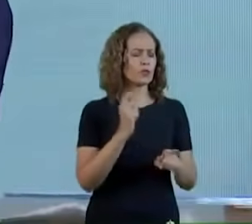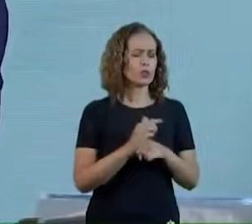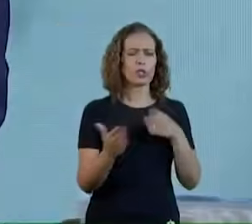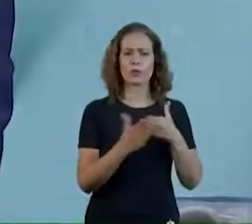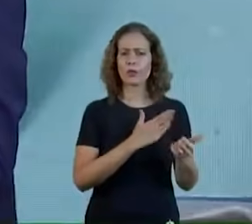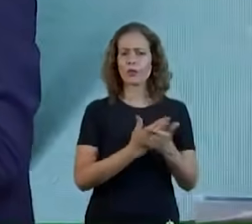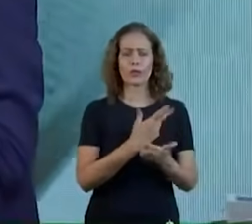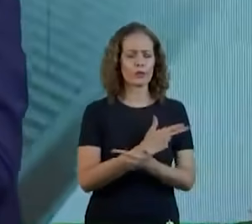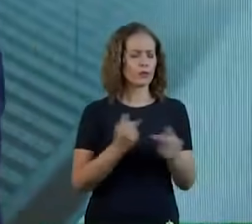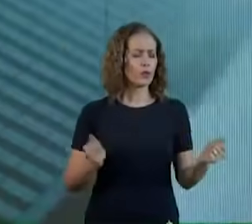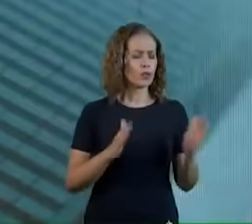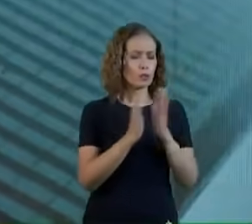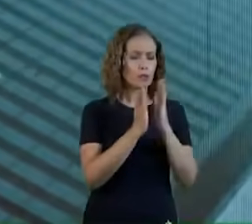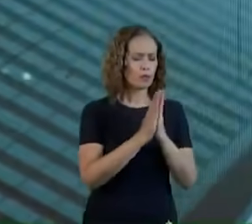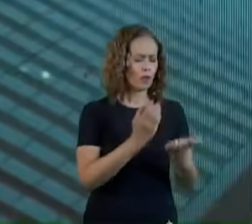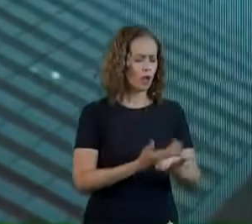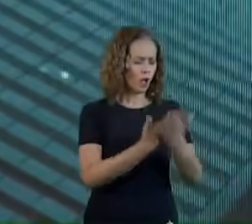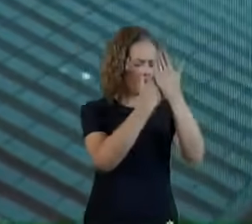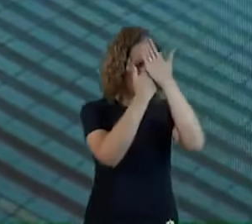coisa.